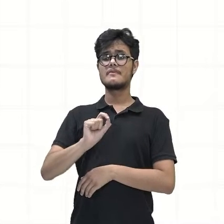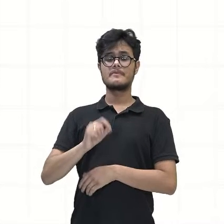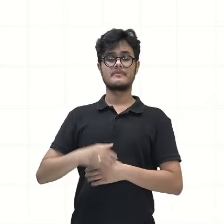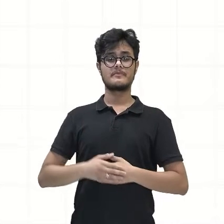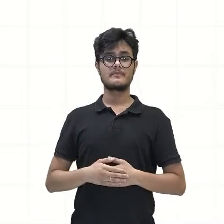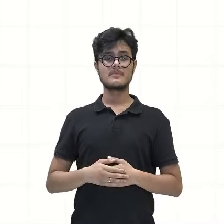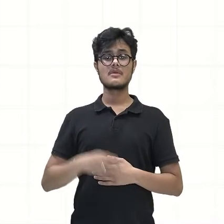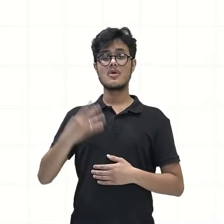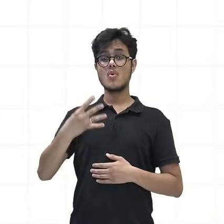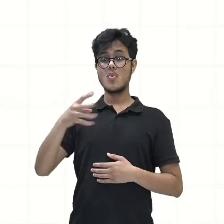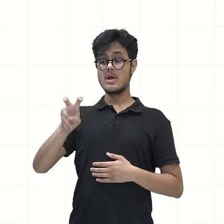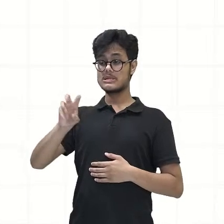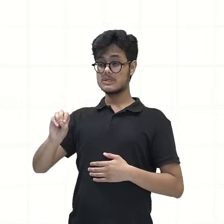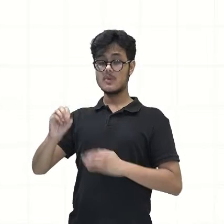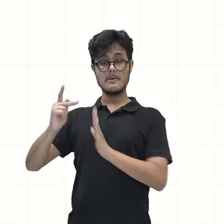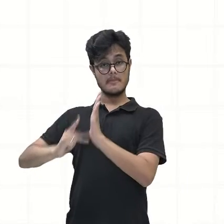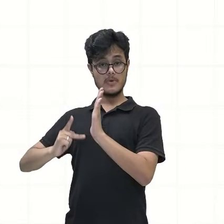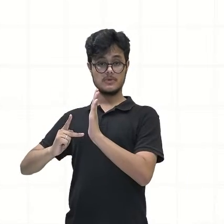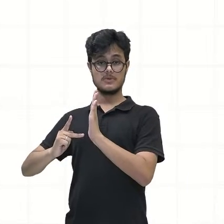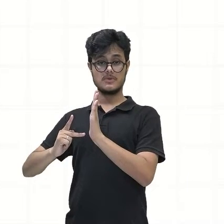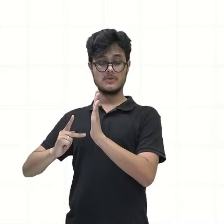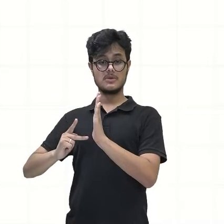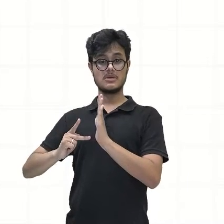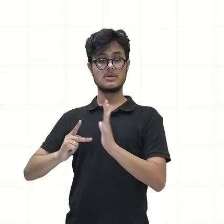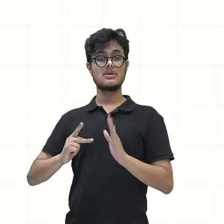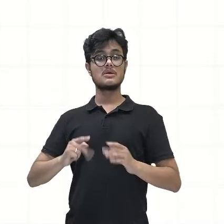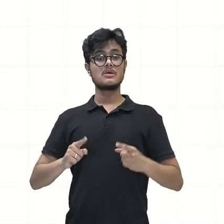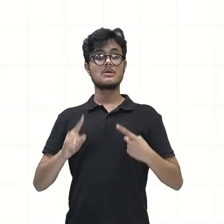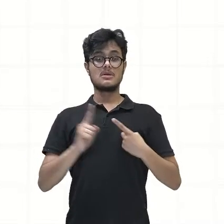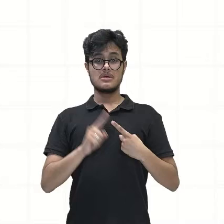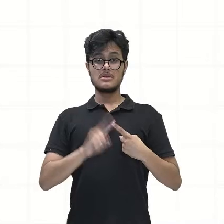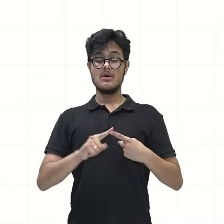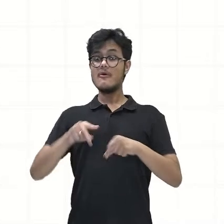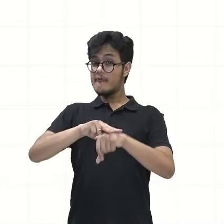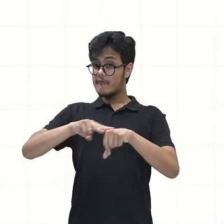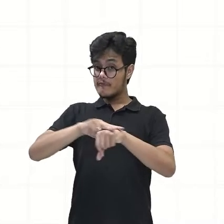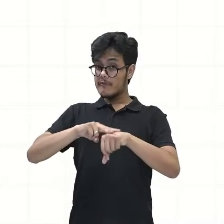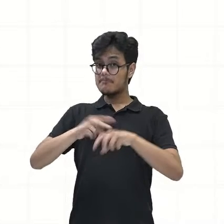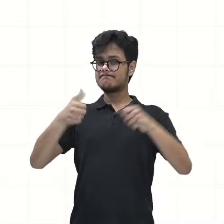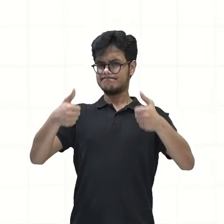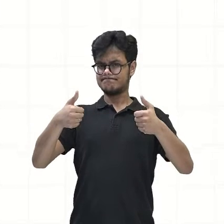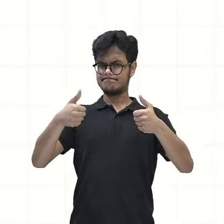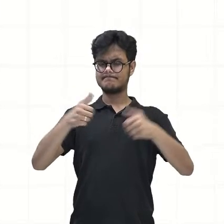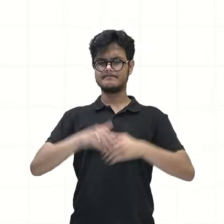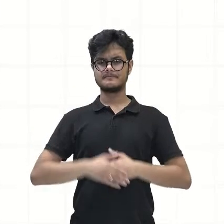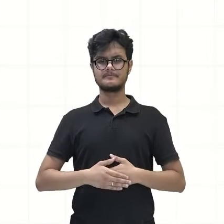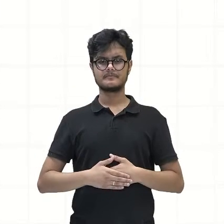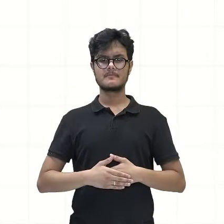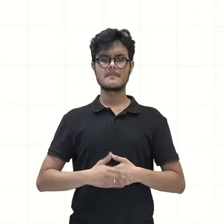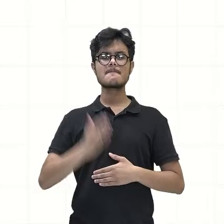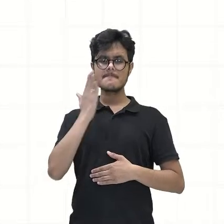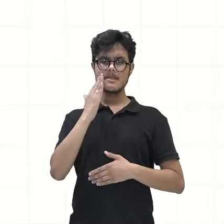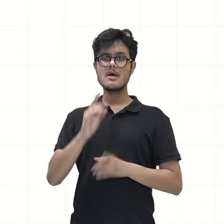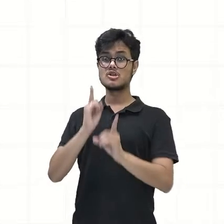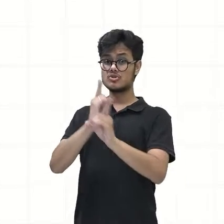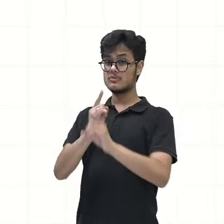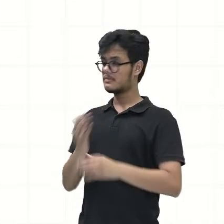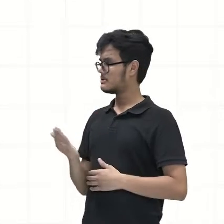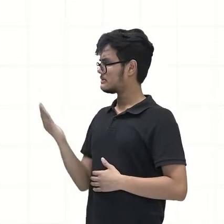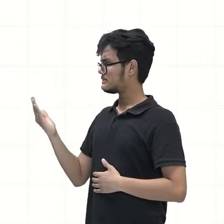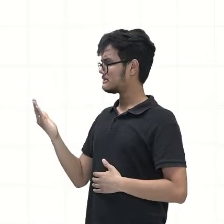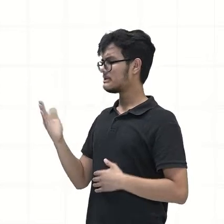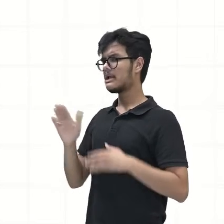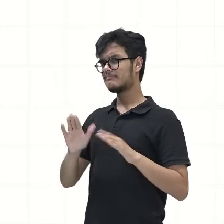fez 450 pontos. O Pedro está na linha verde. Então, eu posso, talvez,